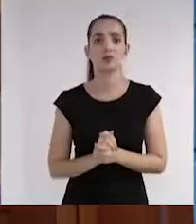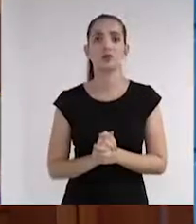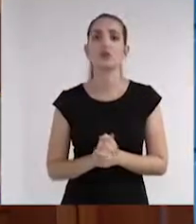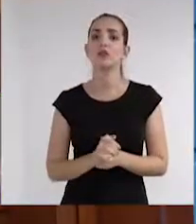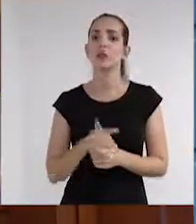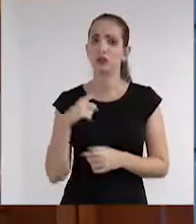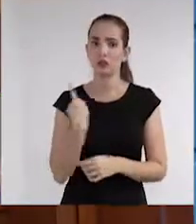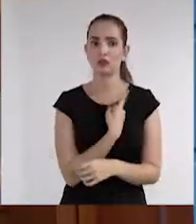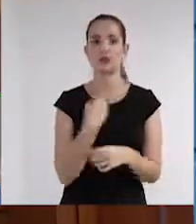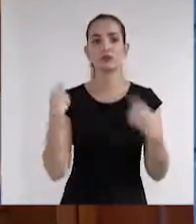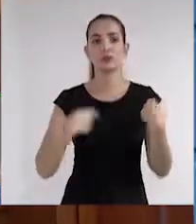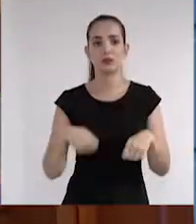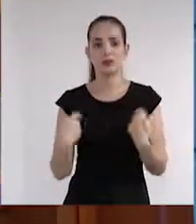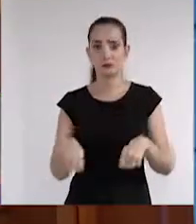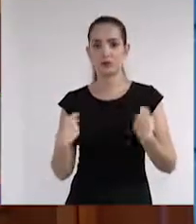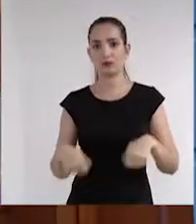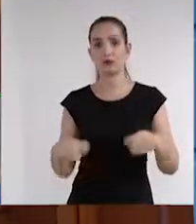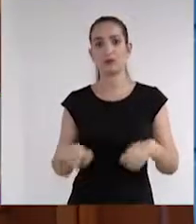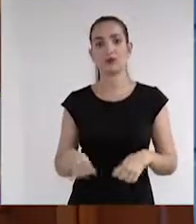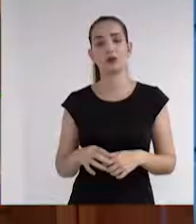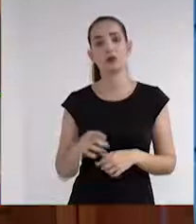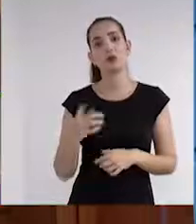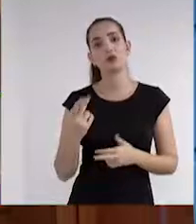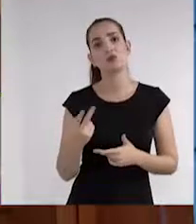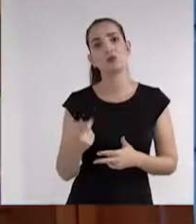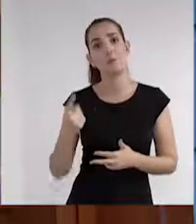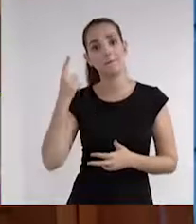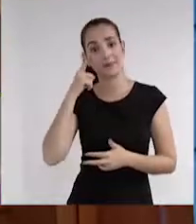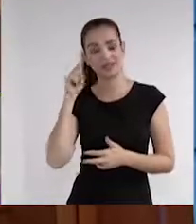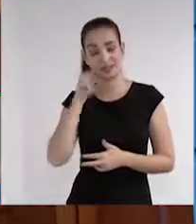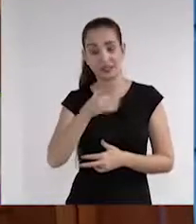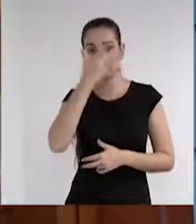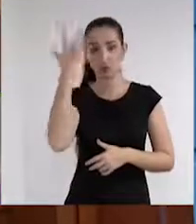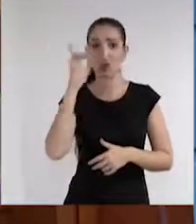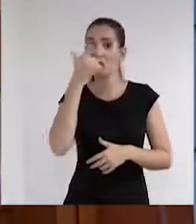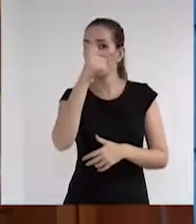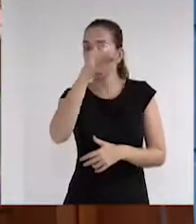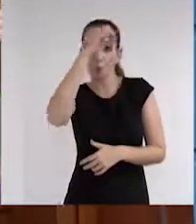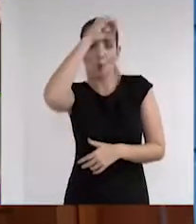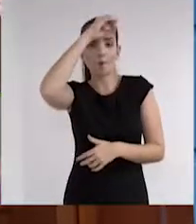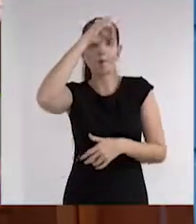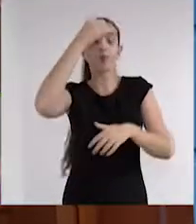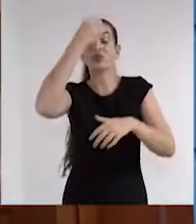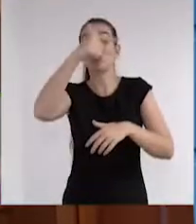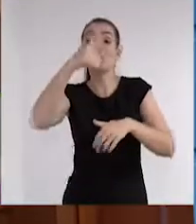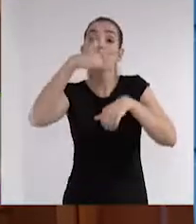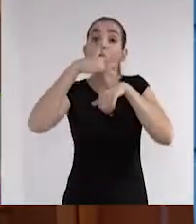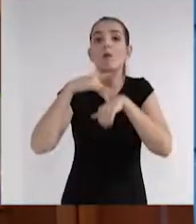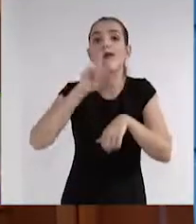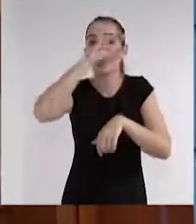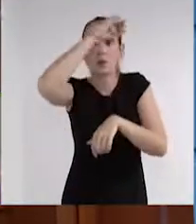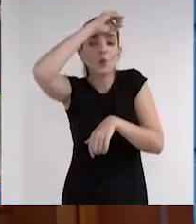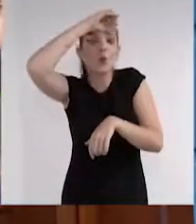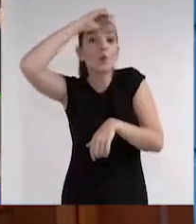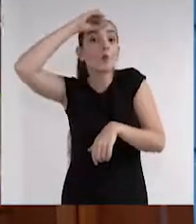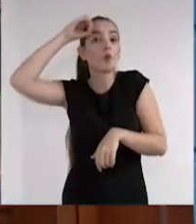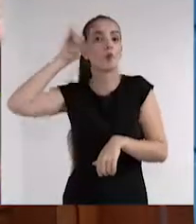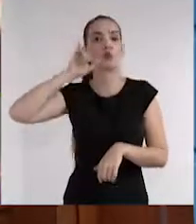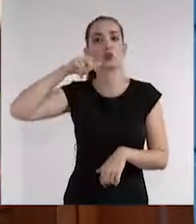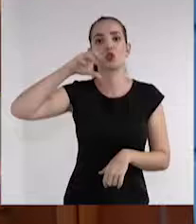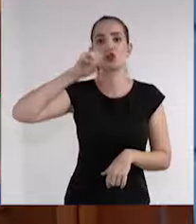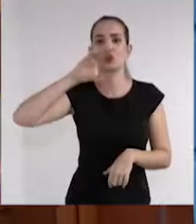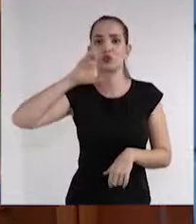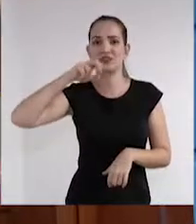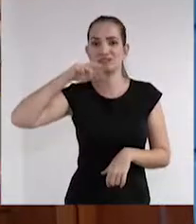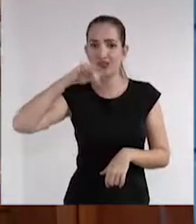da inocência, que nós estamos defendendo aqui, e que nós vemos vocês fazendo um debate com o ontem aqui, infelizmente, desmistificando essa questão